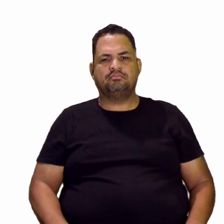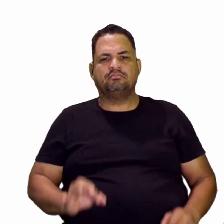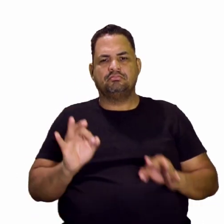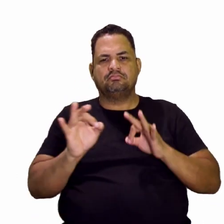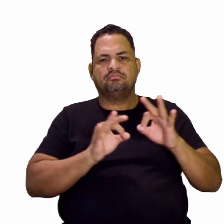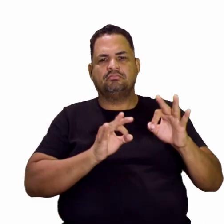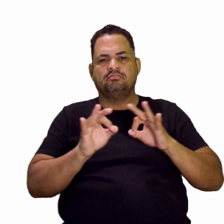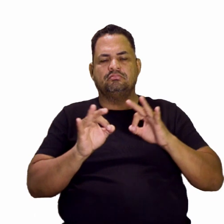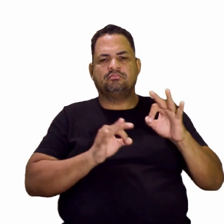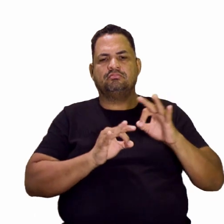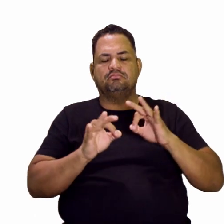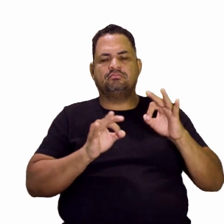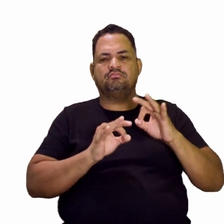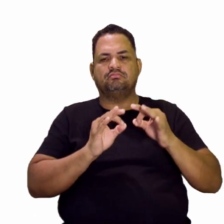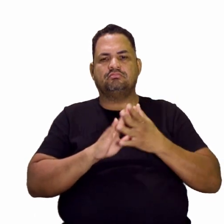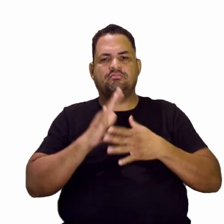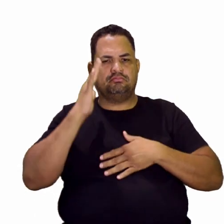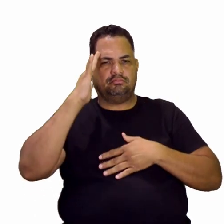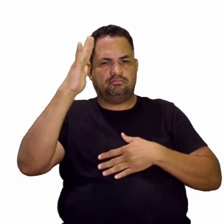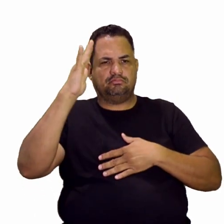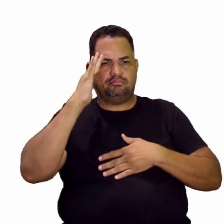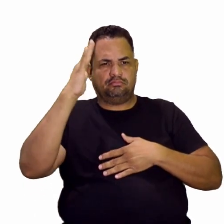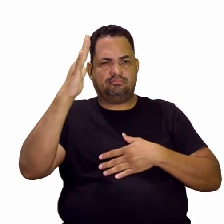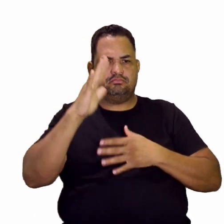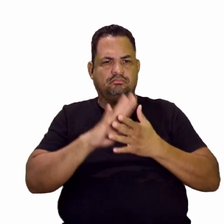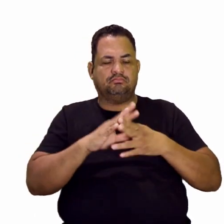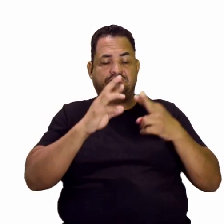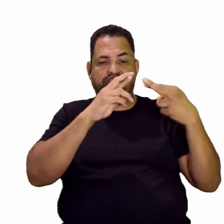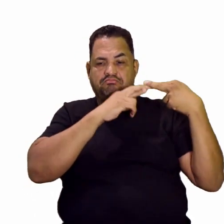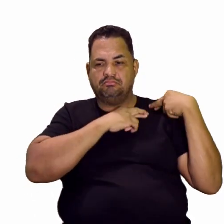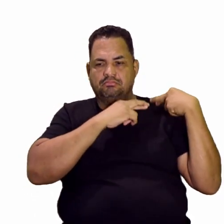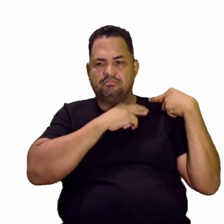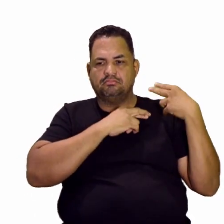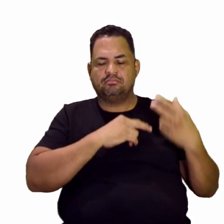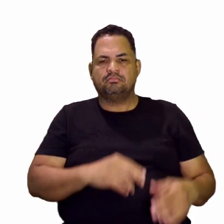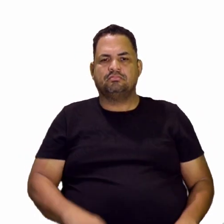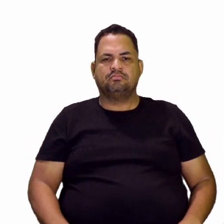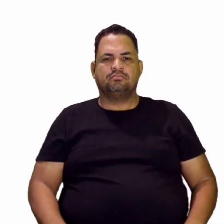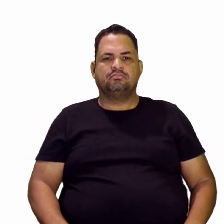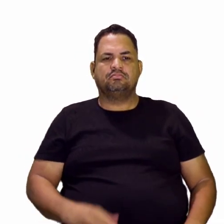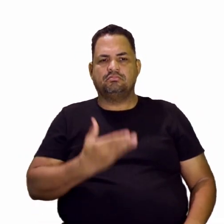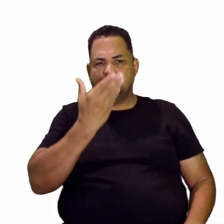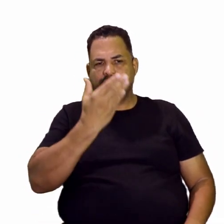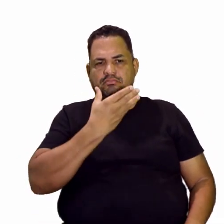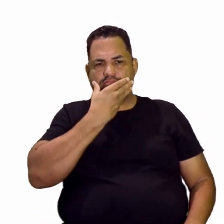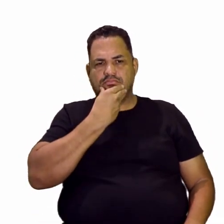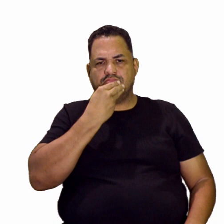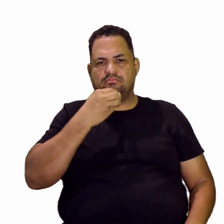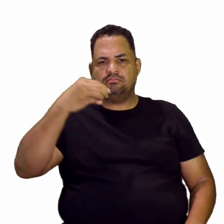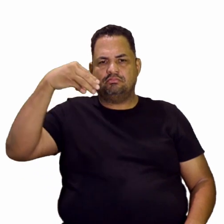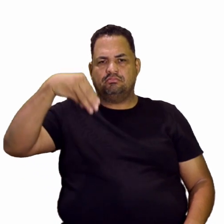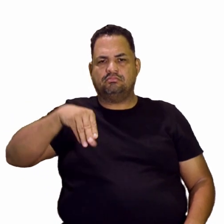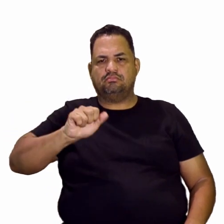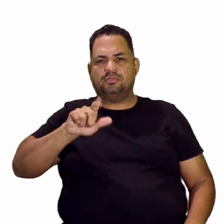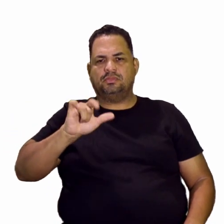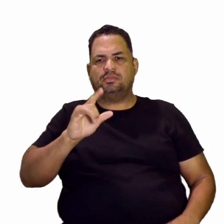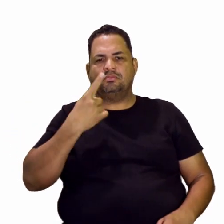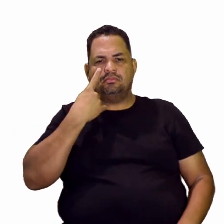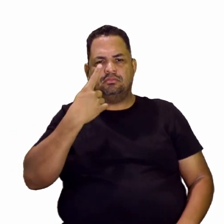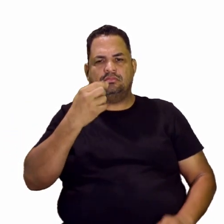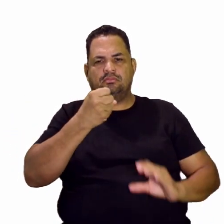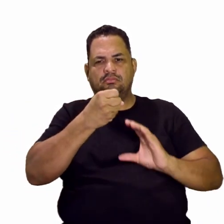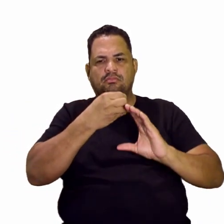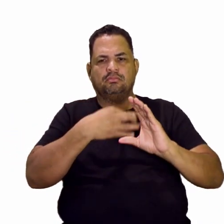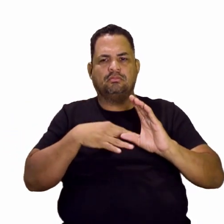formular uma teoria, né? Então é muita responsabilidade. Então Mendel, o exemplo que eu estava dando, observou as